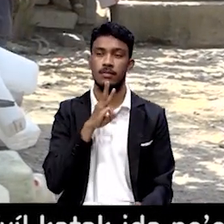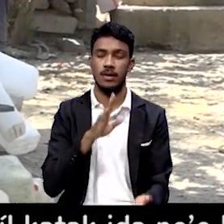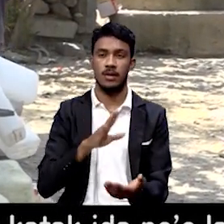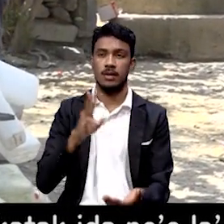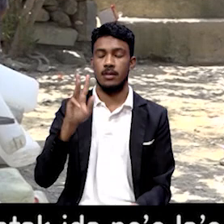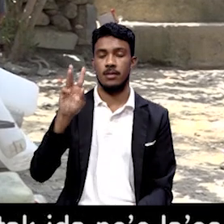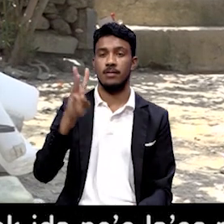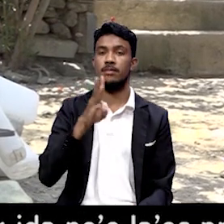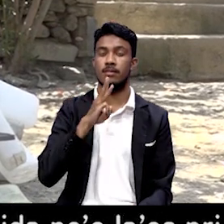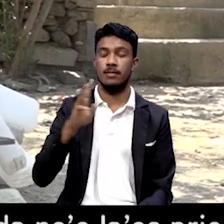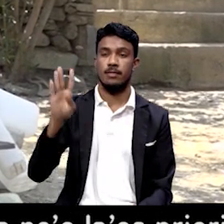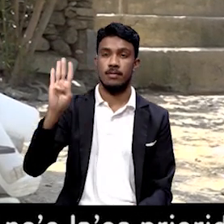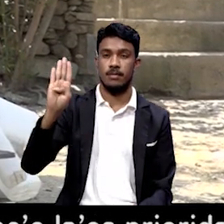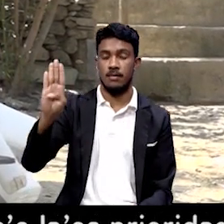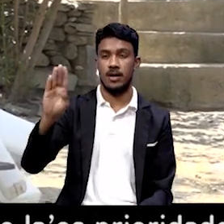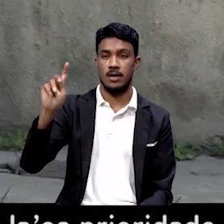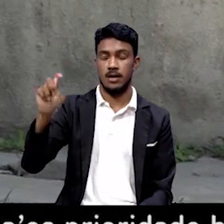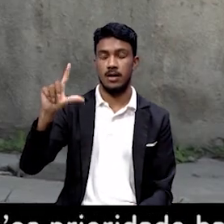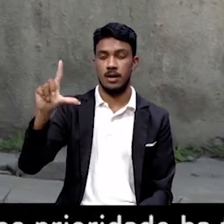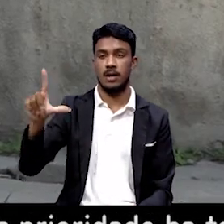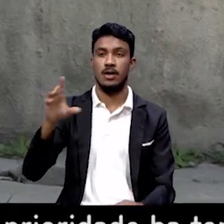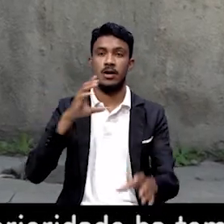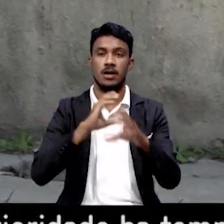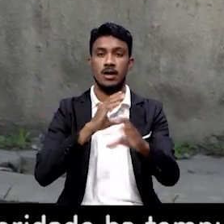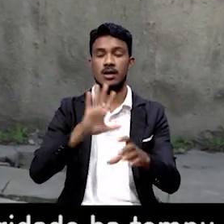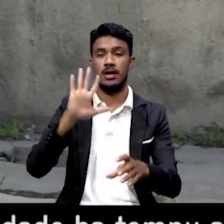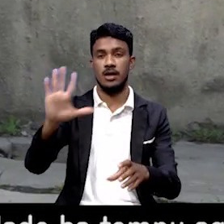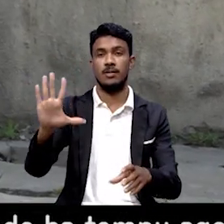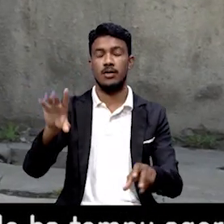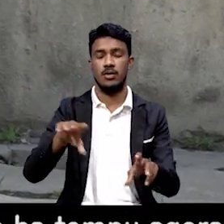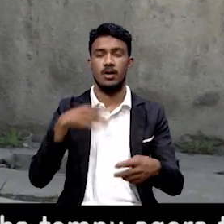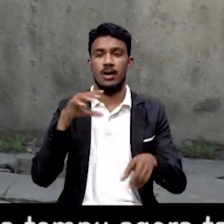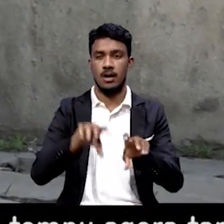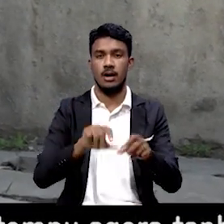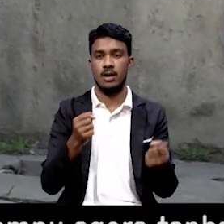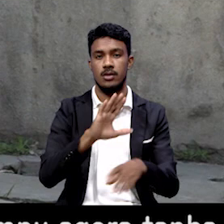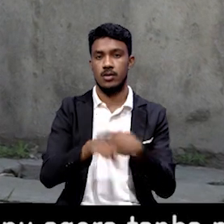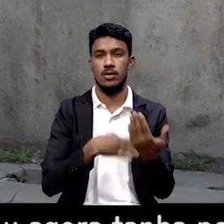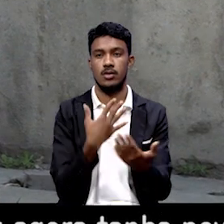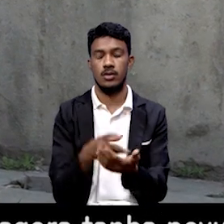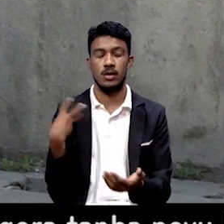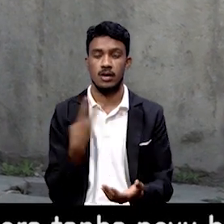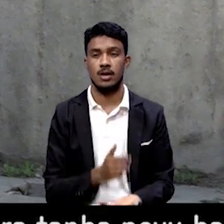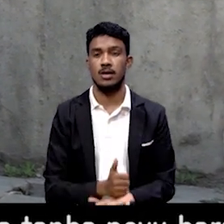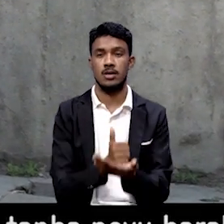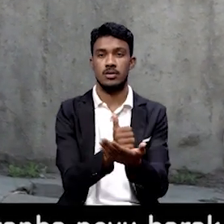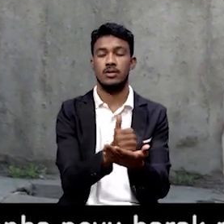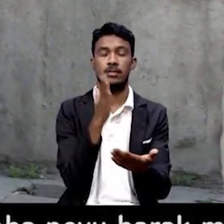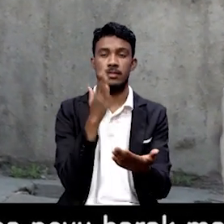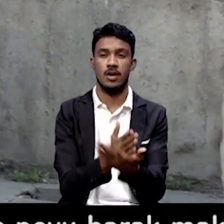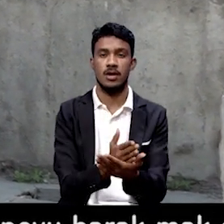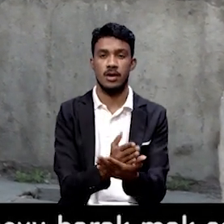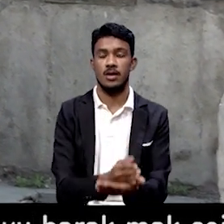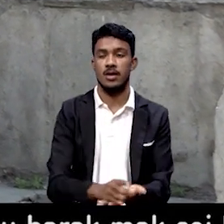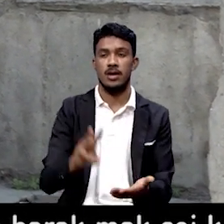careta lima. Careta lima, mas careta condição que lá de acoto, e até a altura de banto, e temos o apoio, será apoio, e tem para ir dia 17